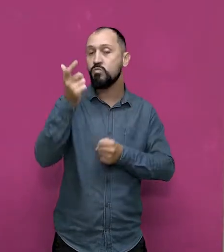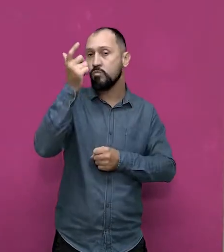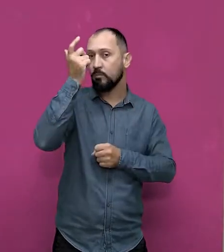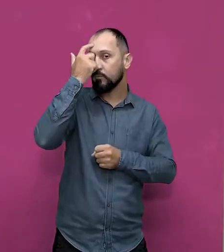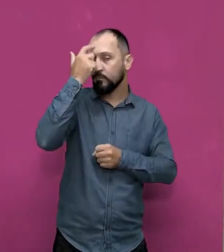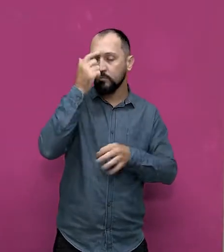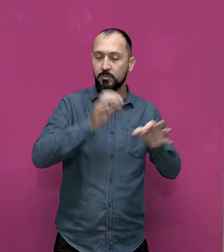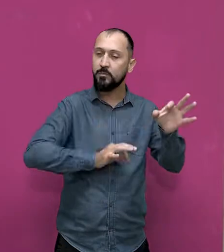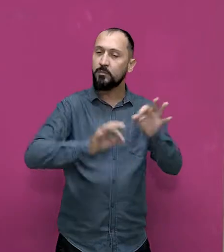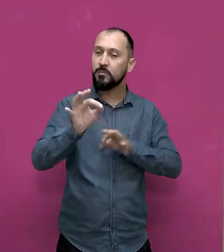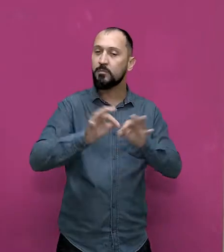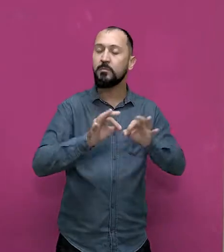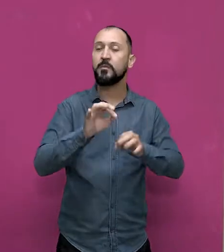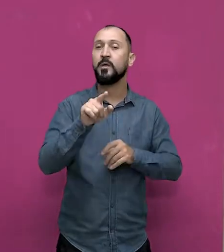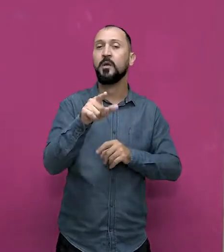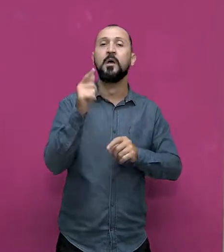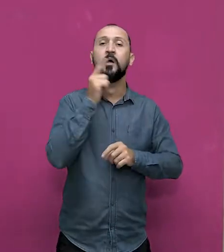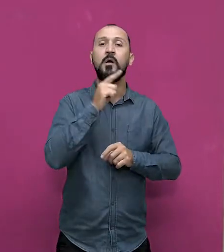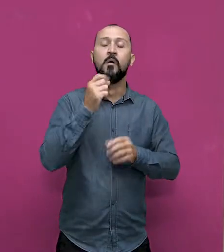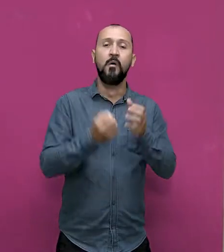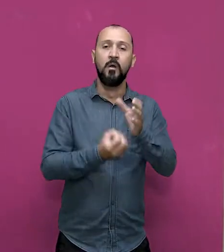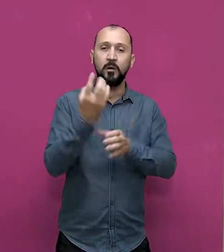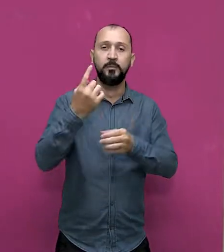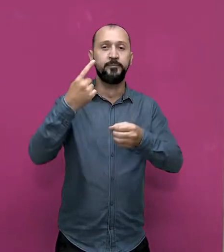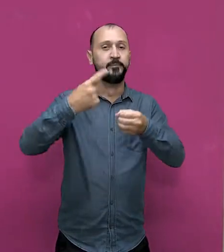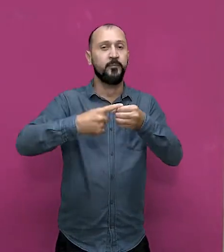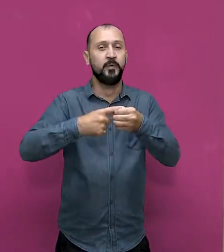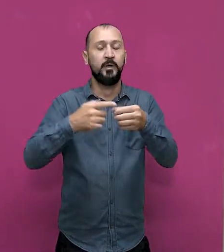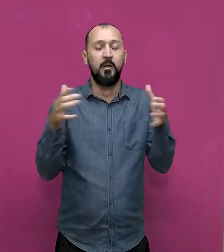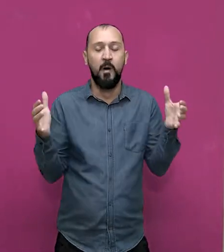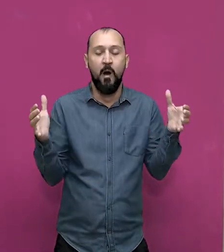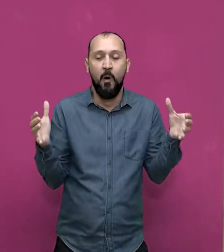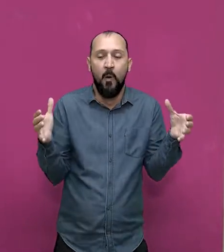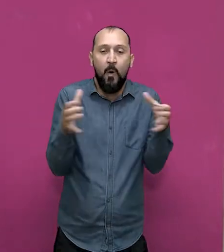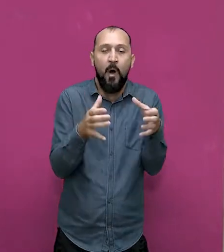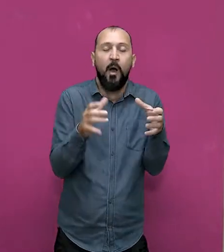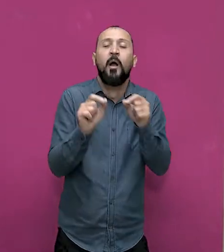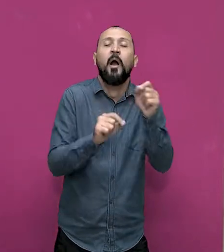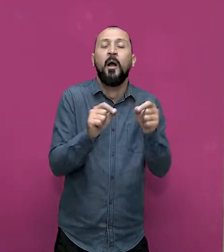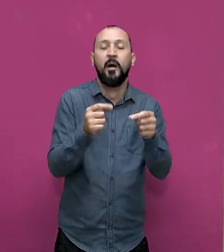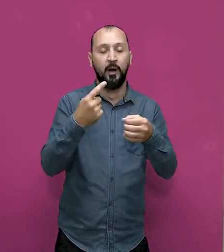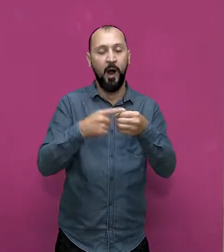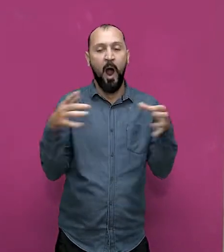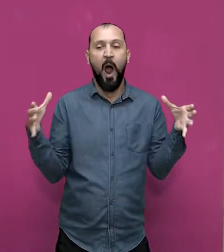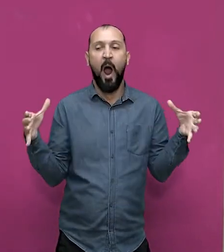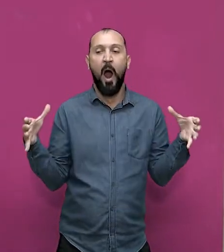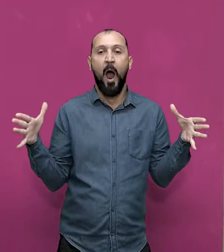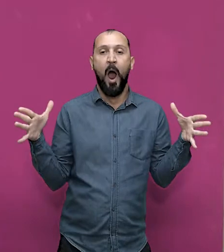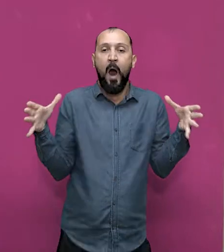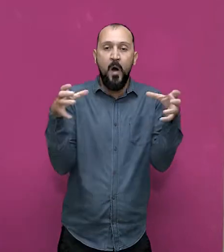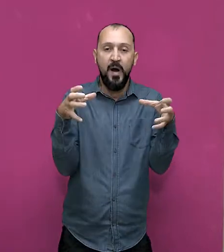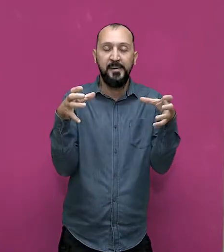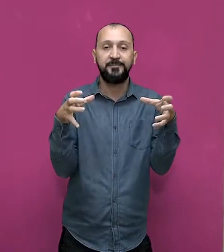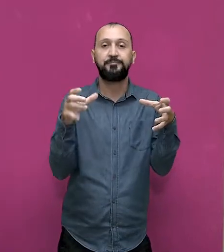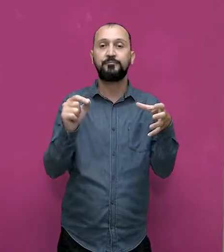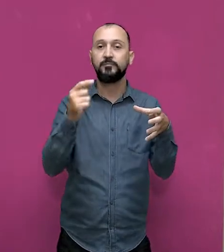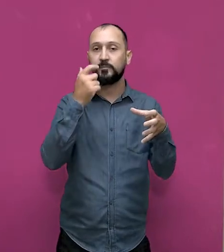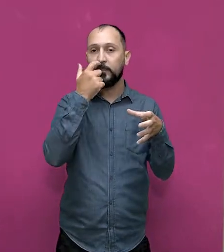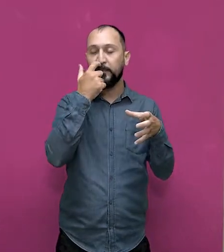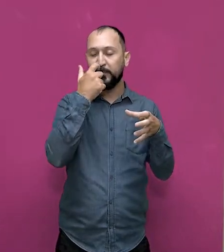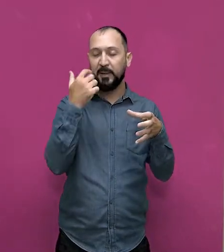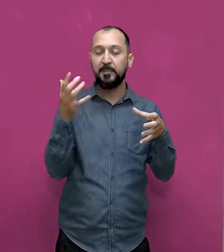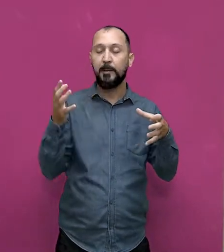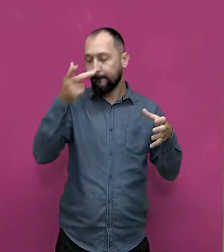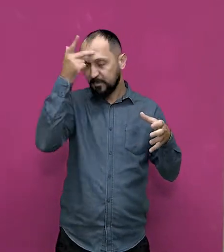fundamentalmente, repensar o planejamento para que você crie uma cidade mais compacta, O que é uma cidade mais compacta? É uma cidade